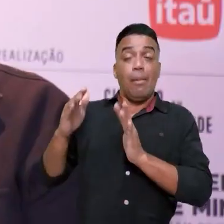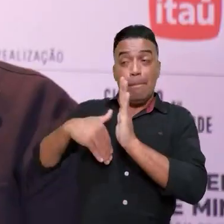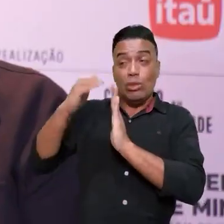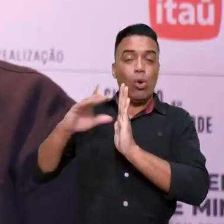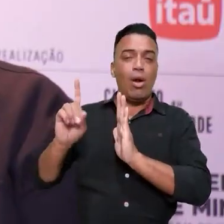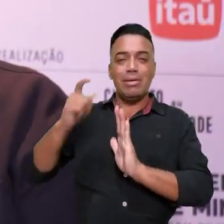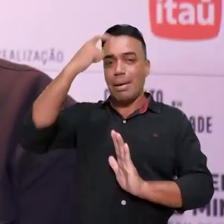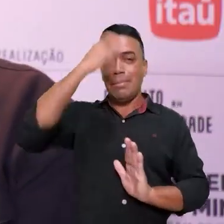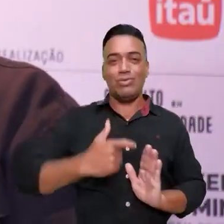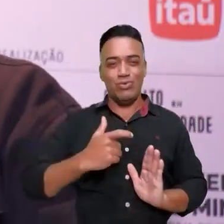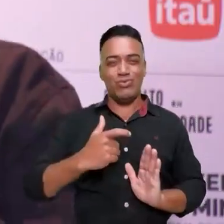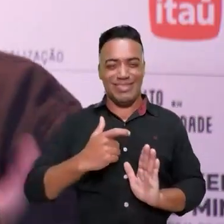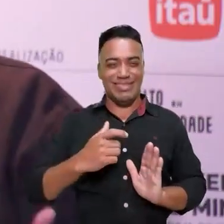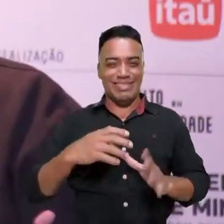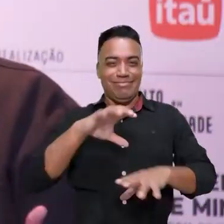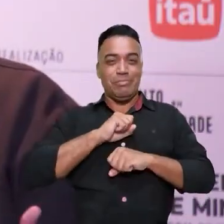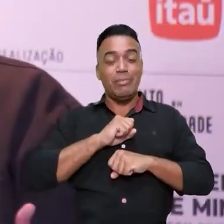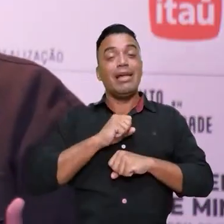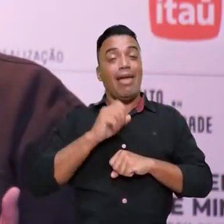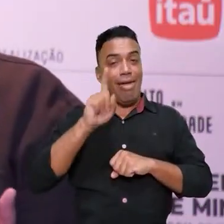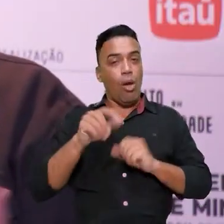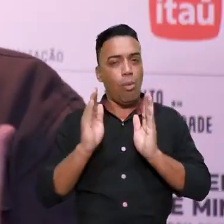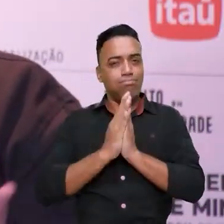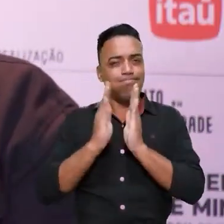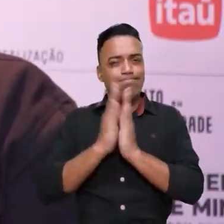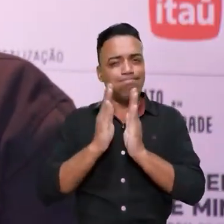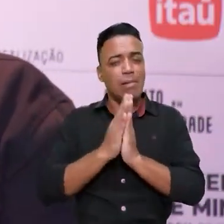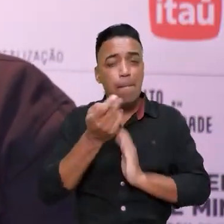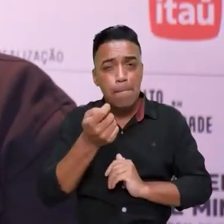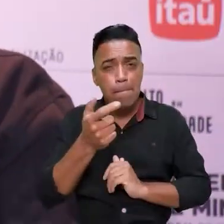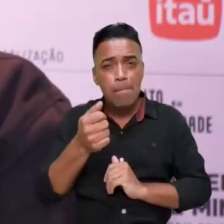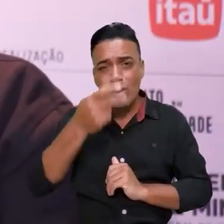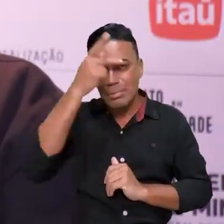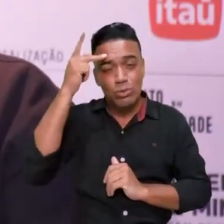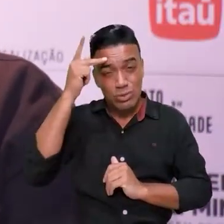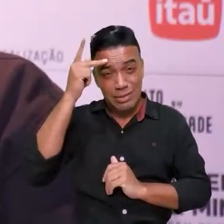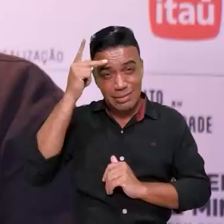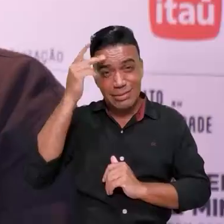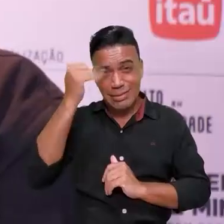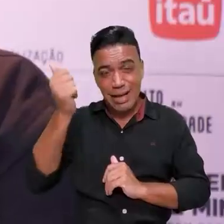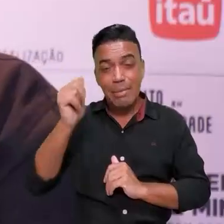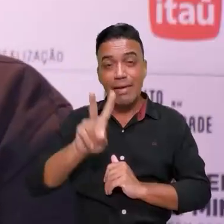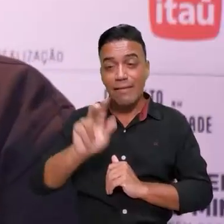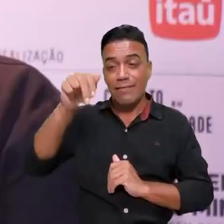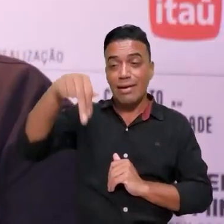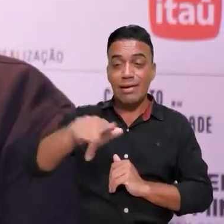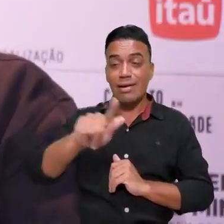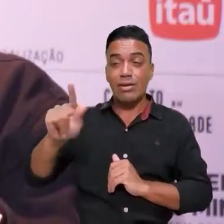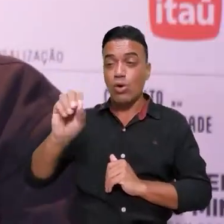sujeito. E é uma oração. Pouca gente sabe, mas Van Gogh queria mesmo ser